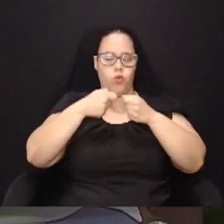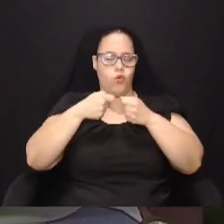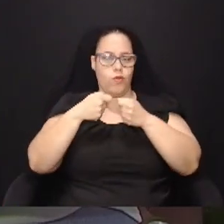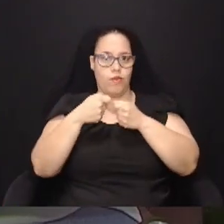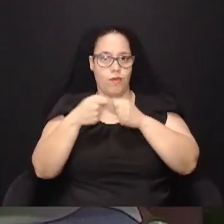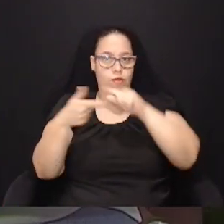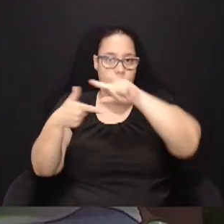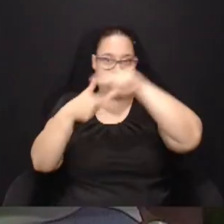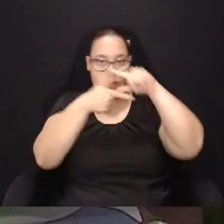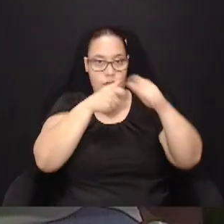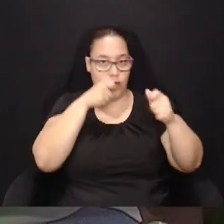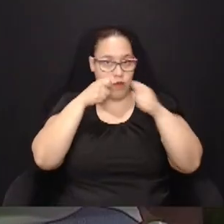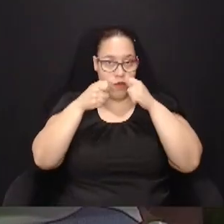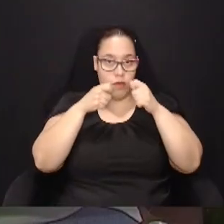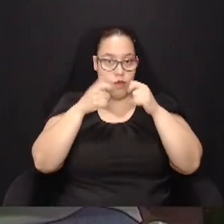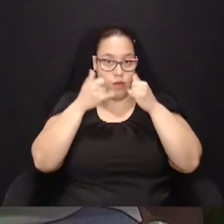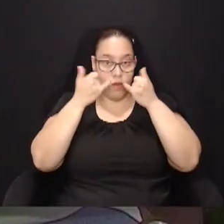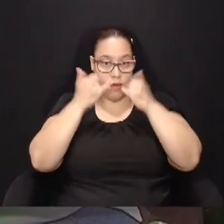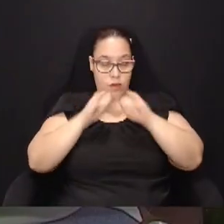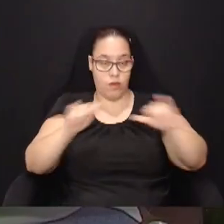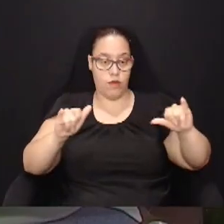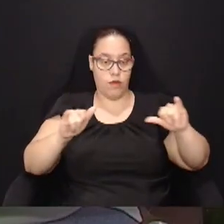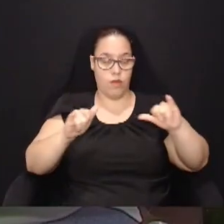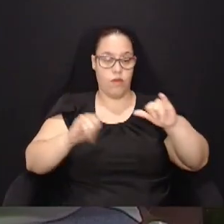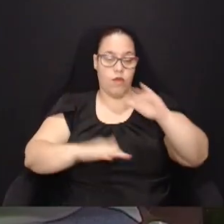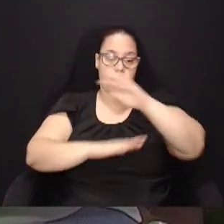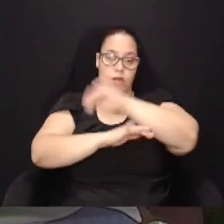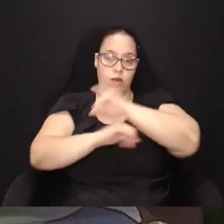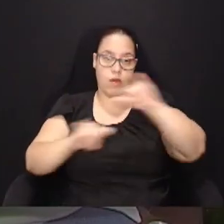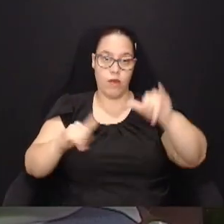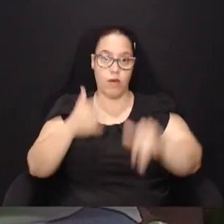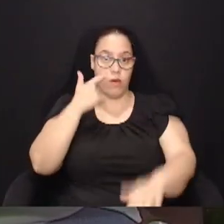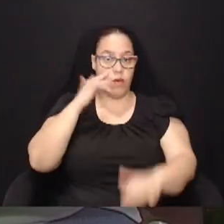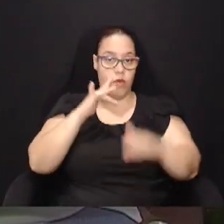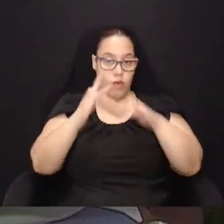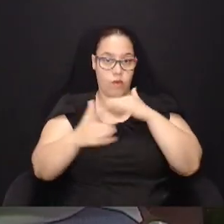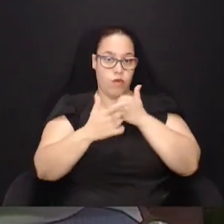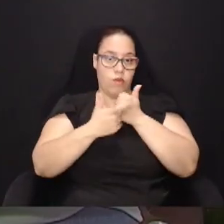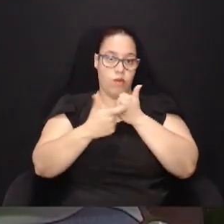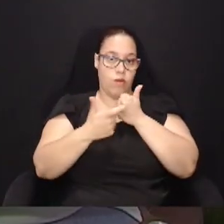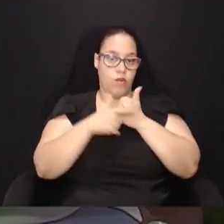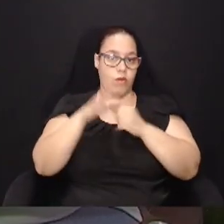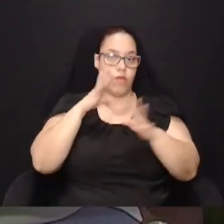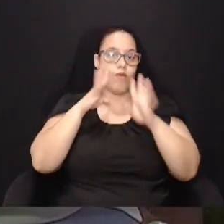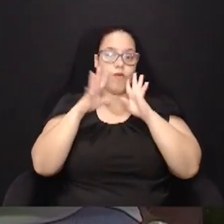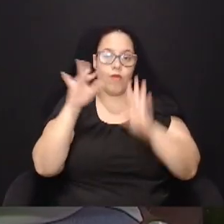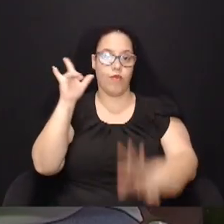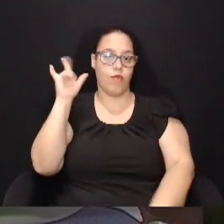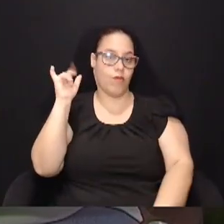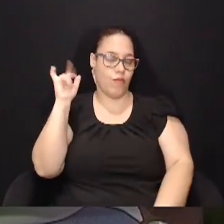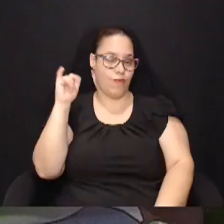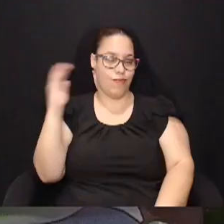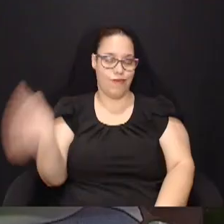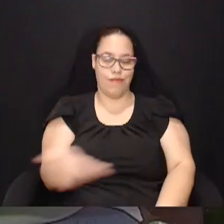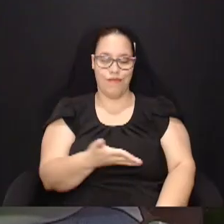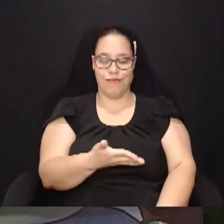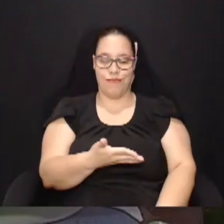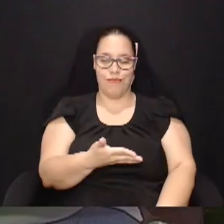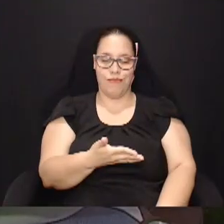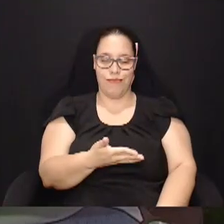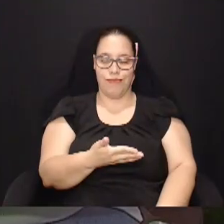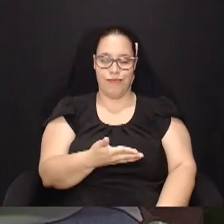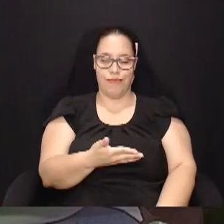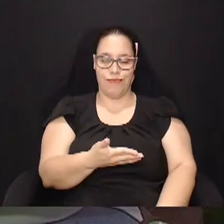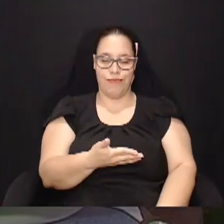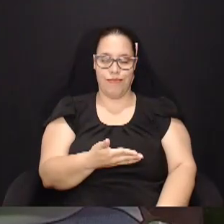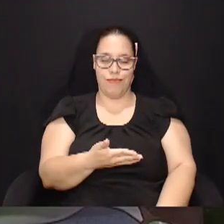na íntegra. E também de nos seguir nas redes sociais, no Instagram e no Facebook, TV Câmara Campinas, que também lá você pode acompanhar a gente. Um